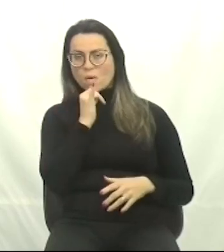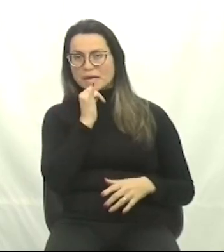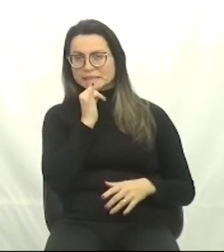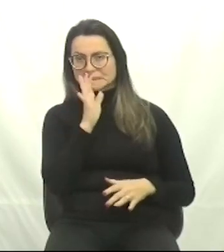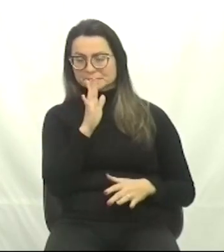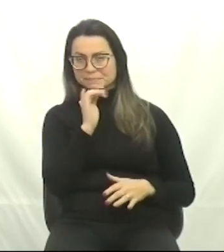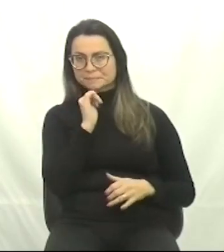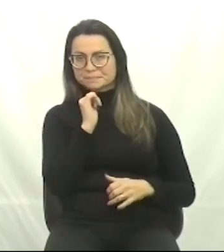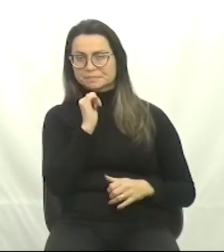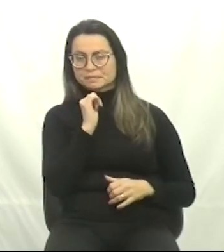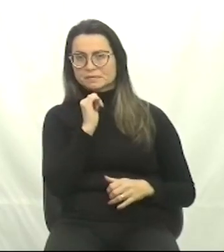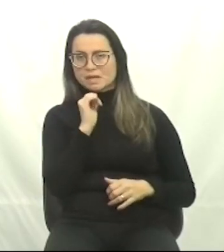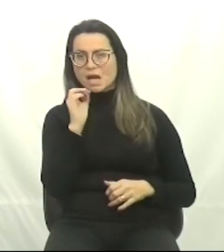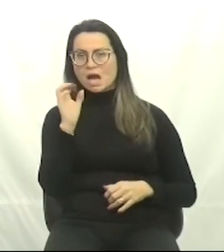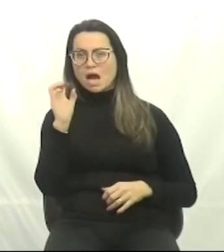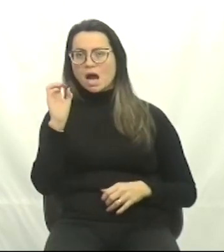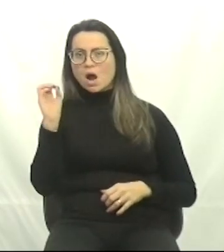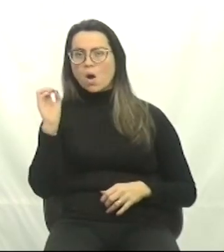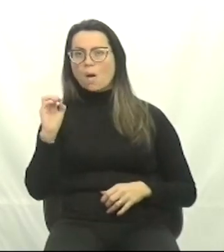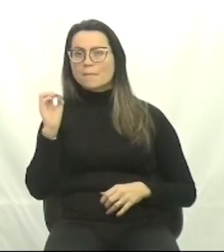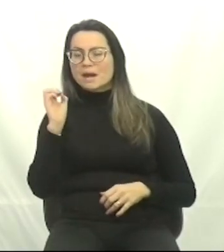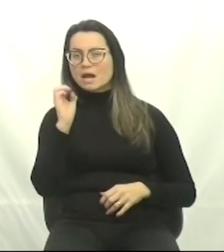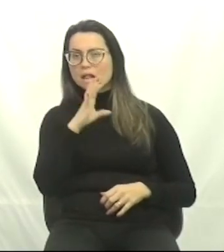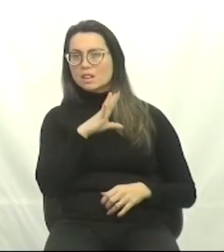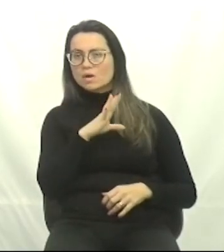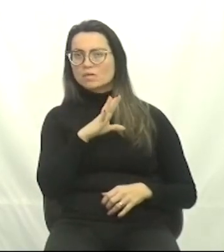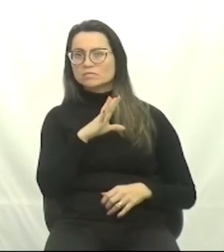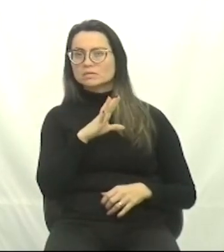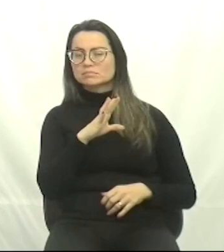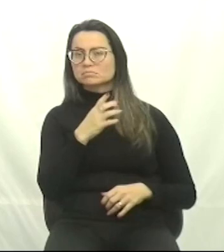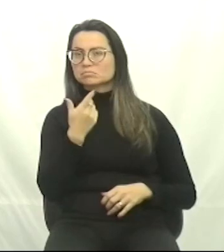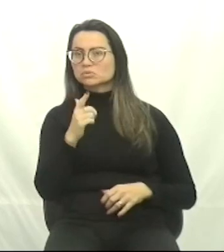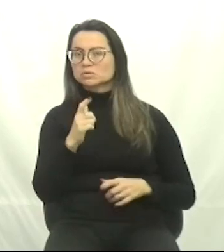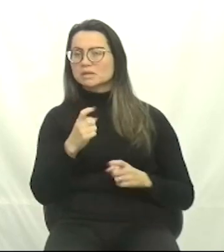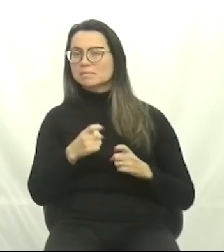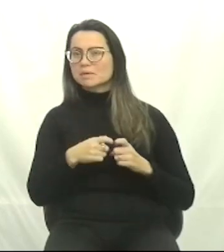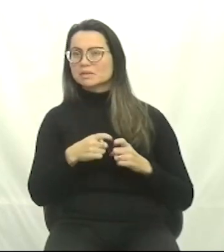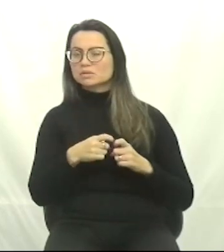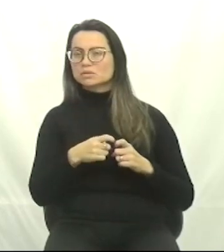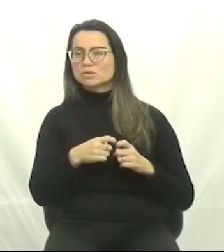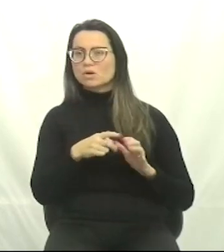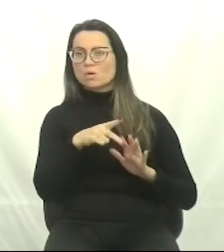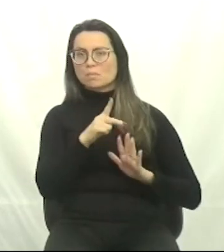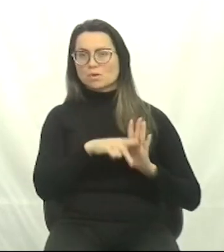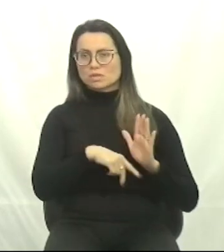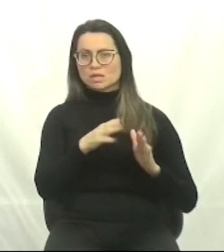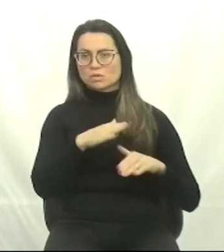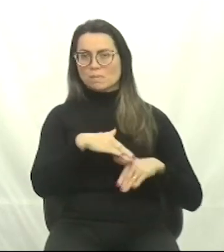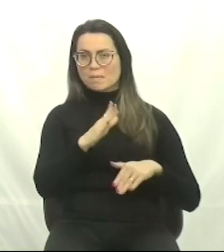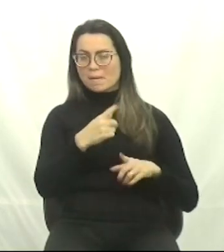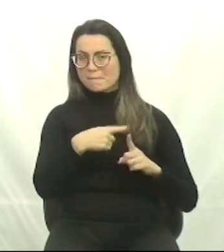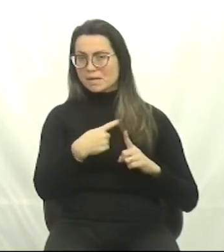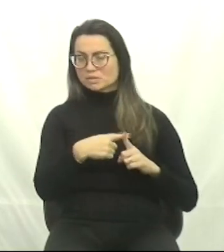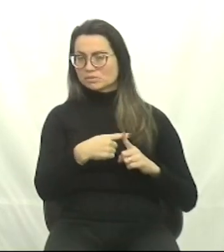Nova não tem médico, o programa Mais Médico deixou-se passar. Ou seja,